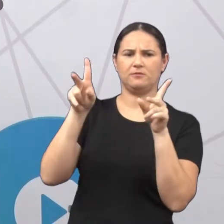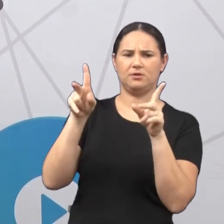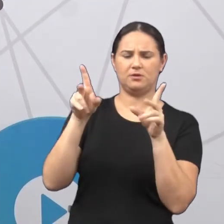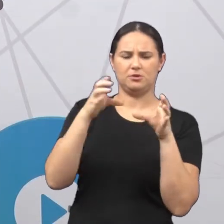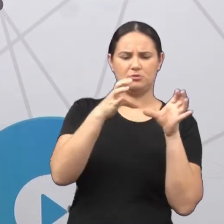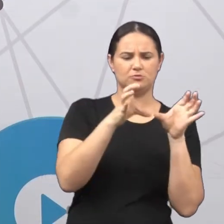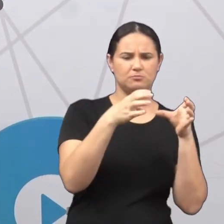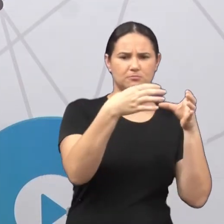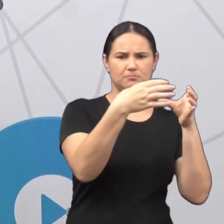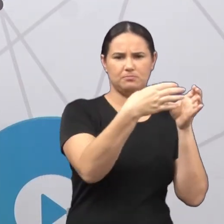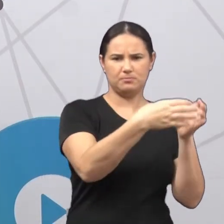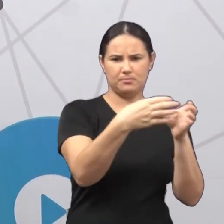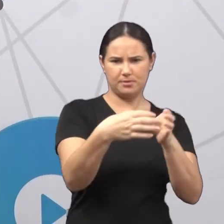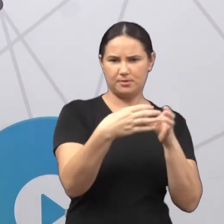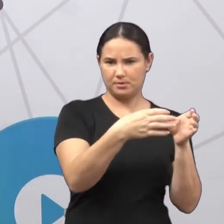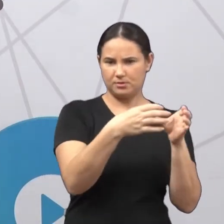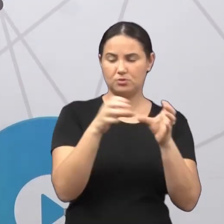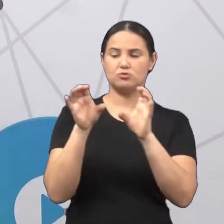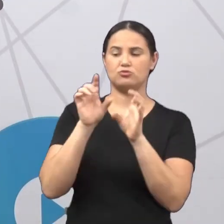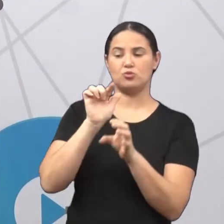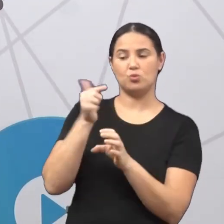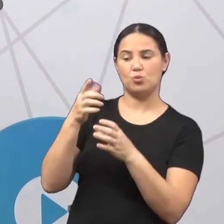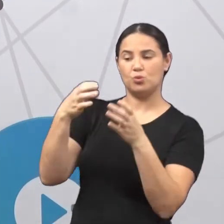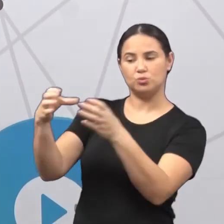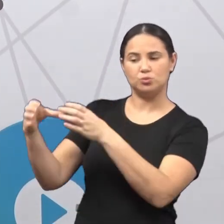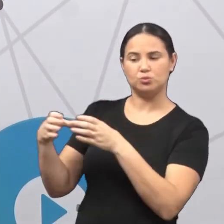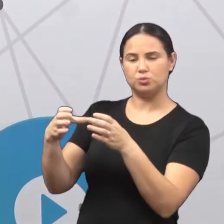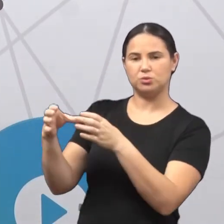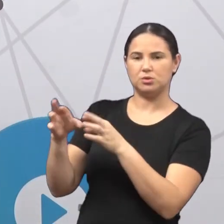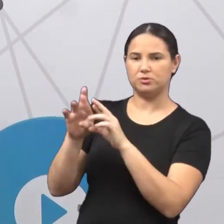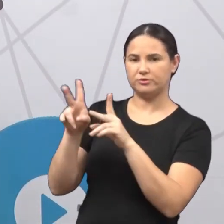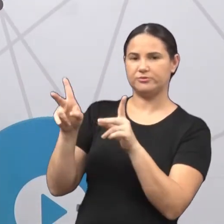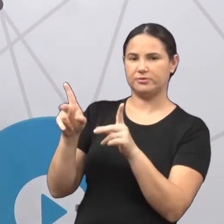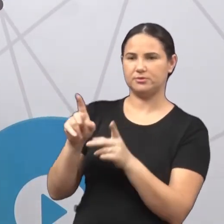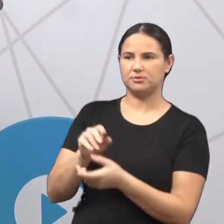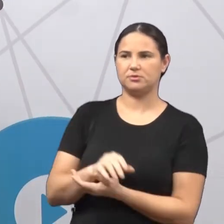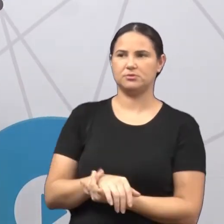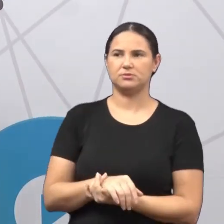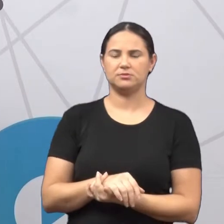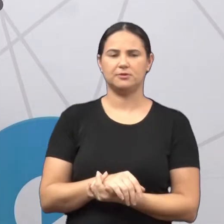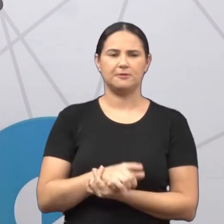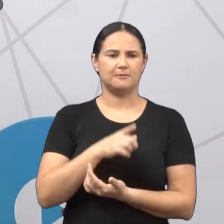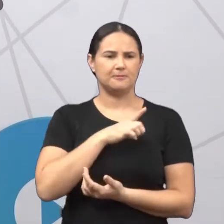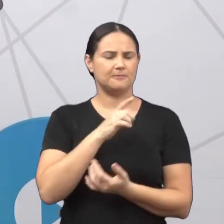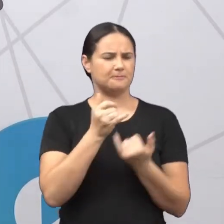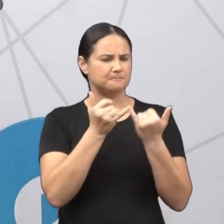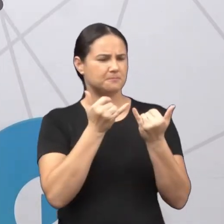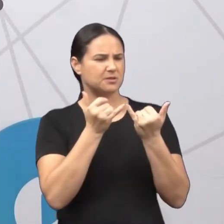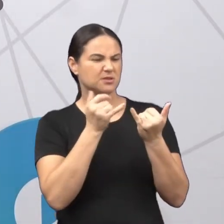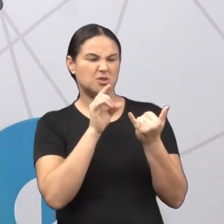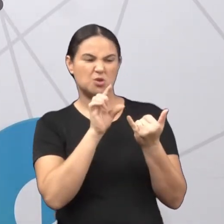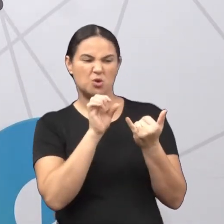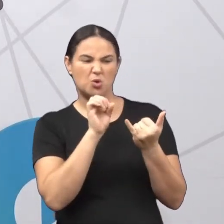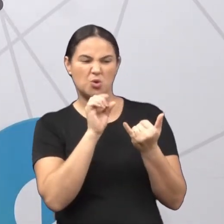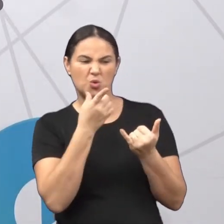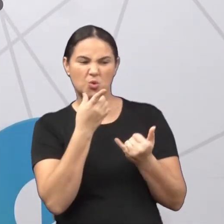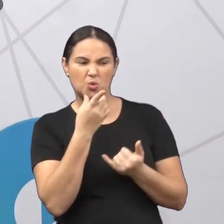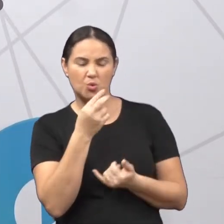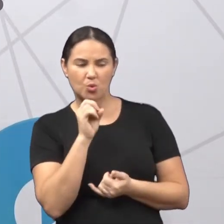bairro para o outro. Algumas bem nítidas, bem visíveis e outras nem tanto. Ok, crianças?